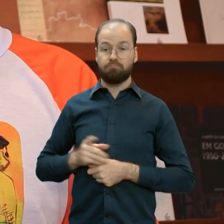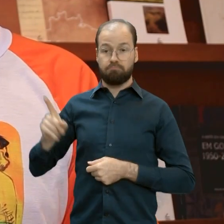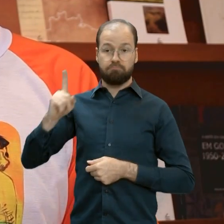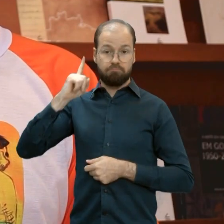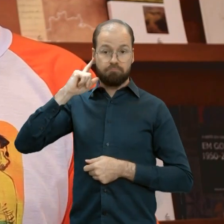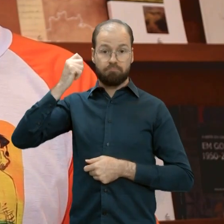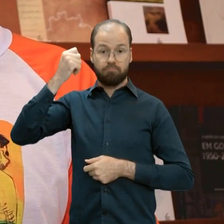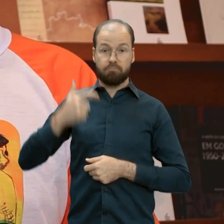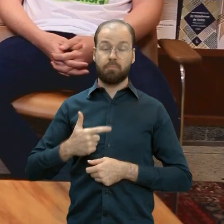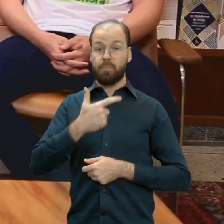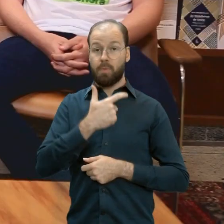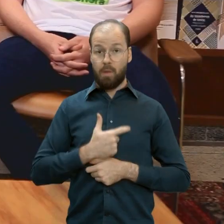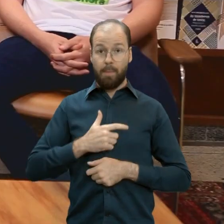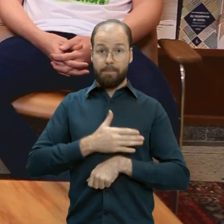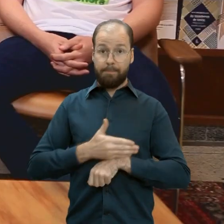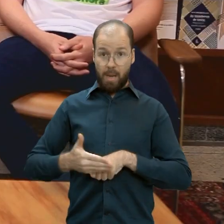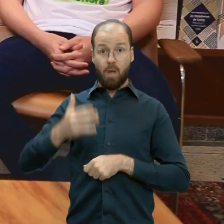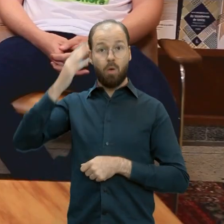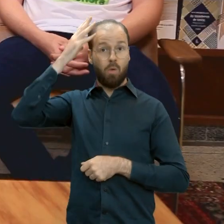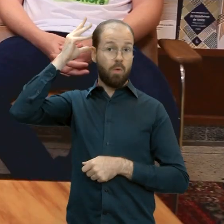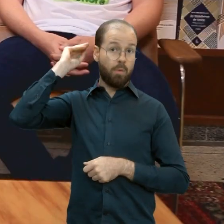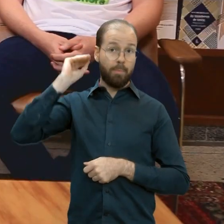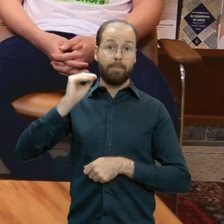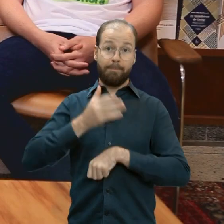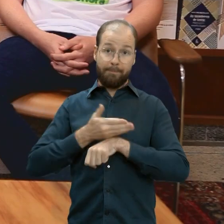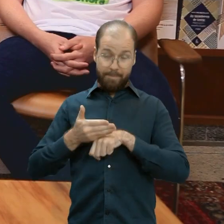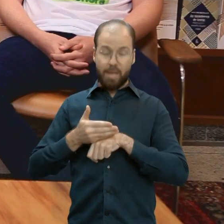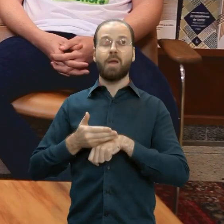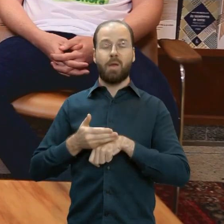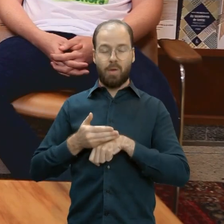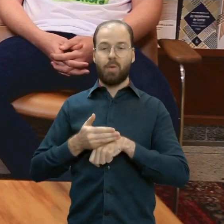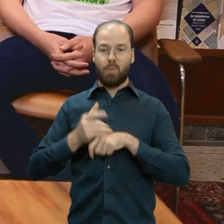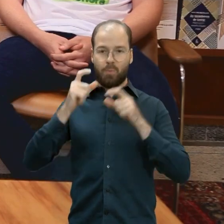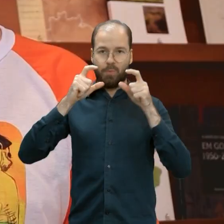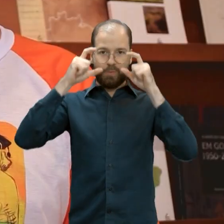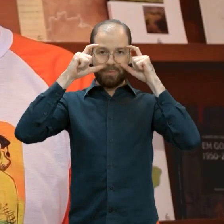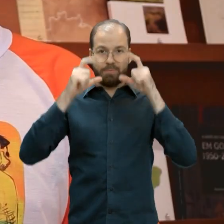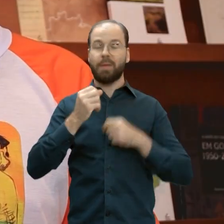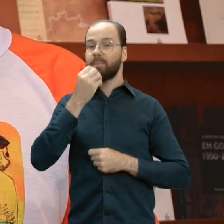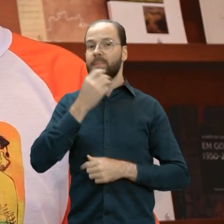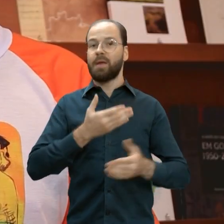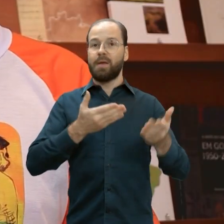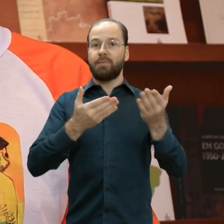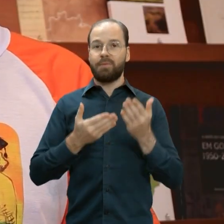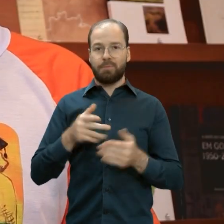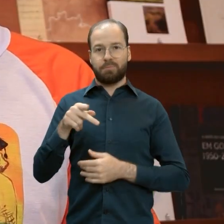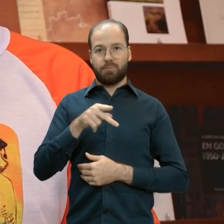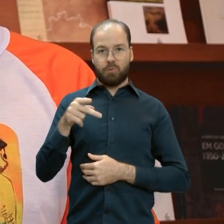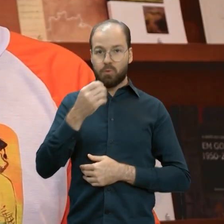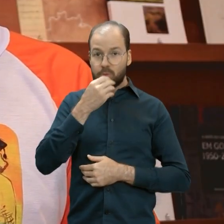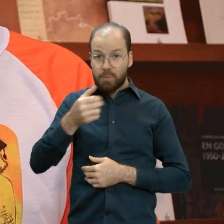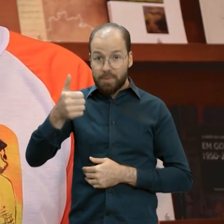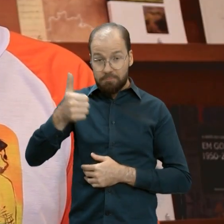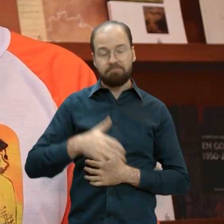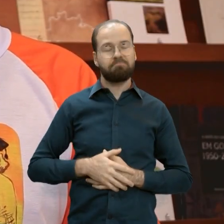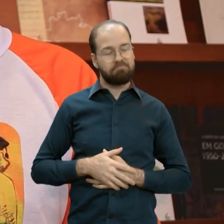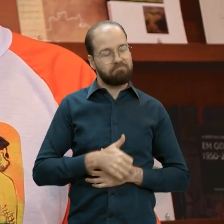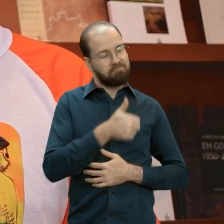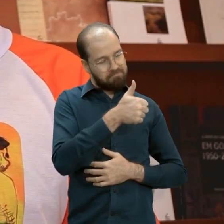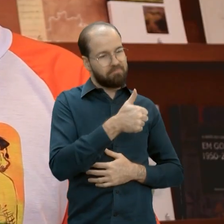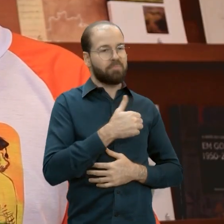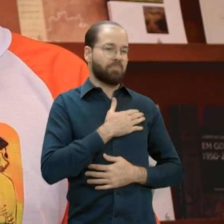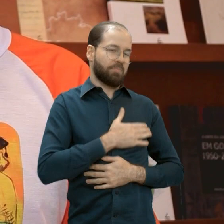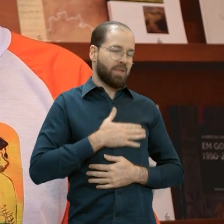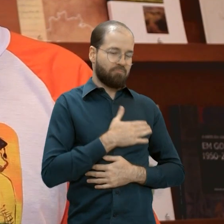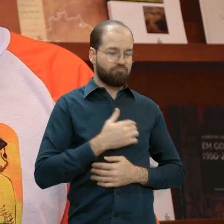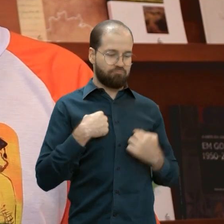grisalhos e usa óculos. Tudo bem, professor? Seja bem-vindo aqui ao nosso programa. Tudo bem, Ana, é uma satisfação estar aqui com você,